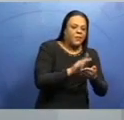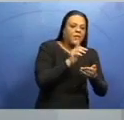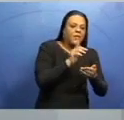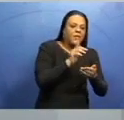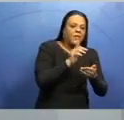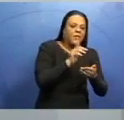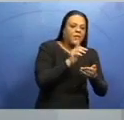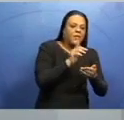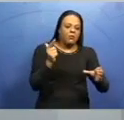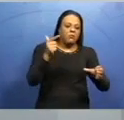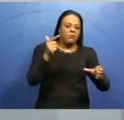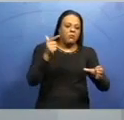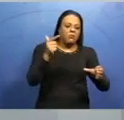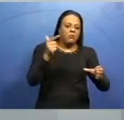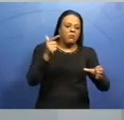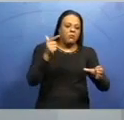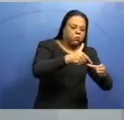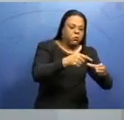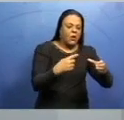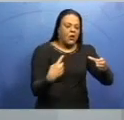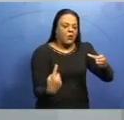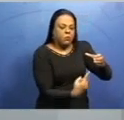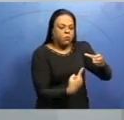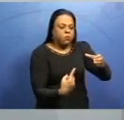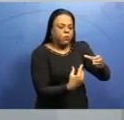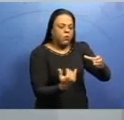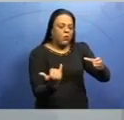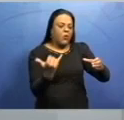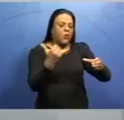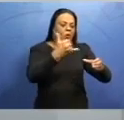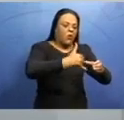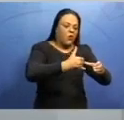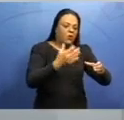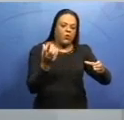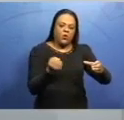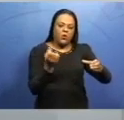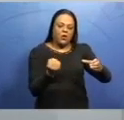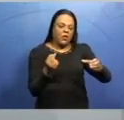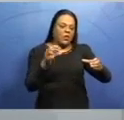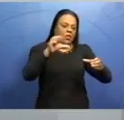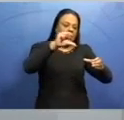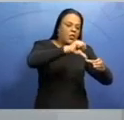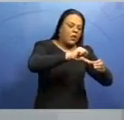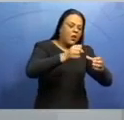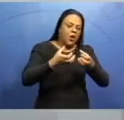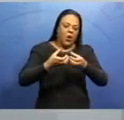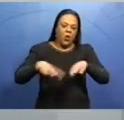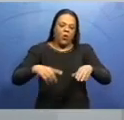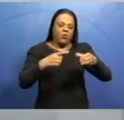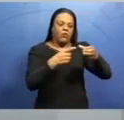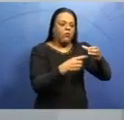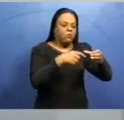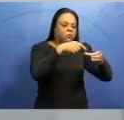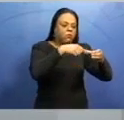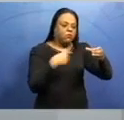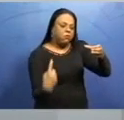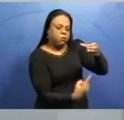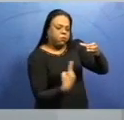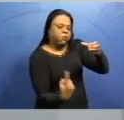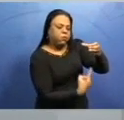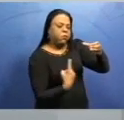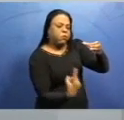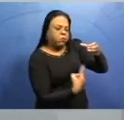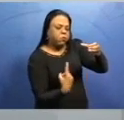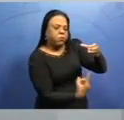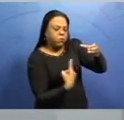óleo, o leite, o ovo e o fermento e bata mais. Vocês lembram lá do começo,